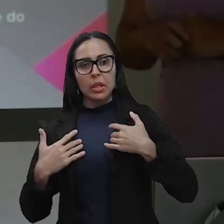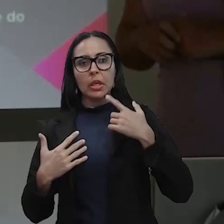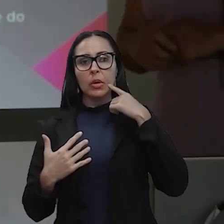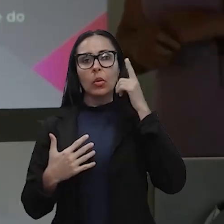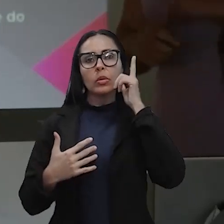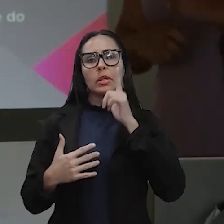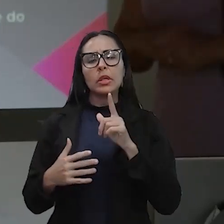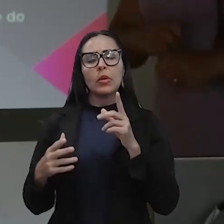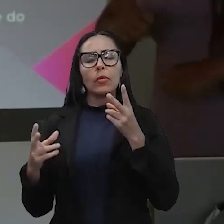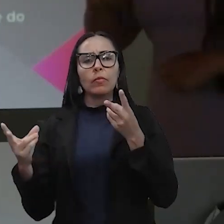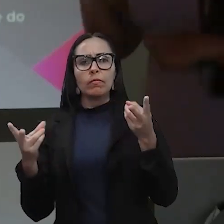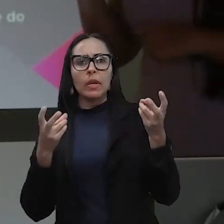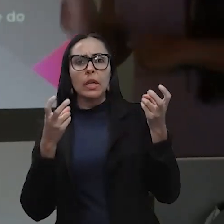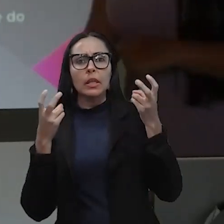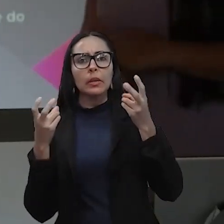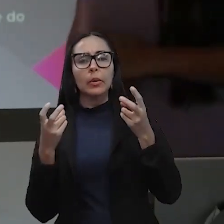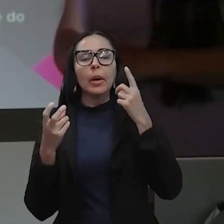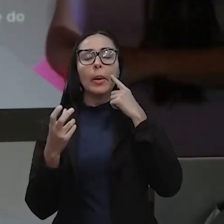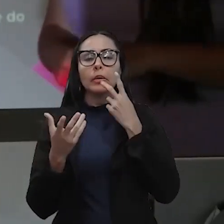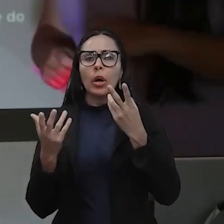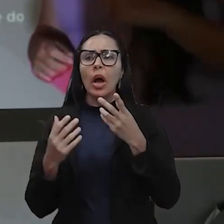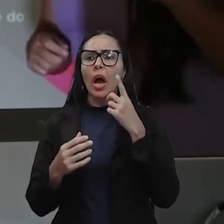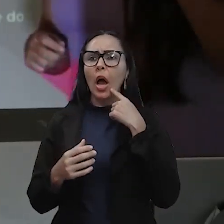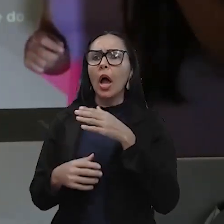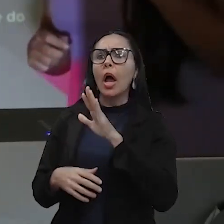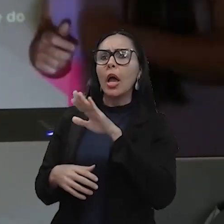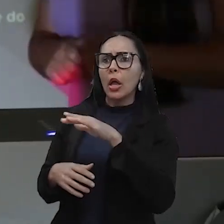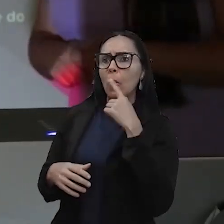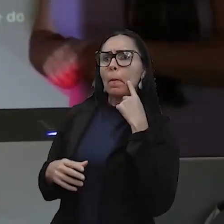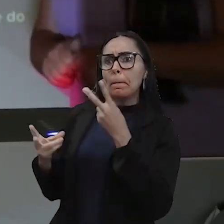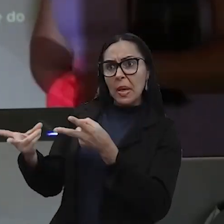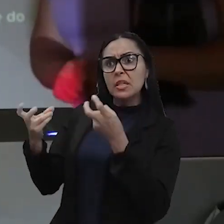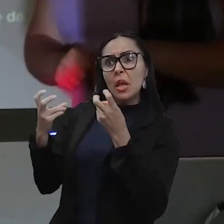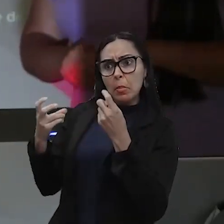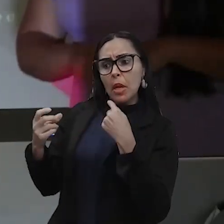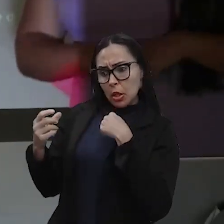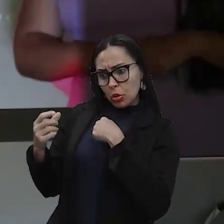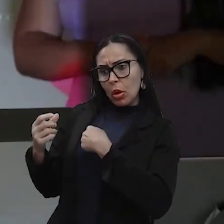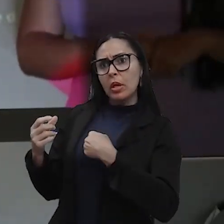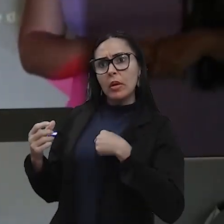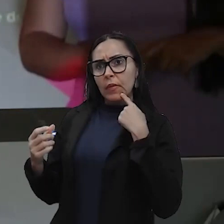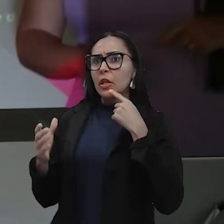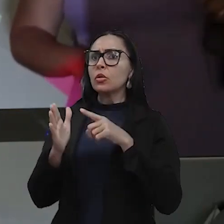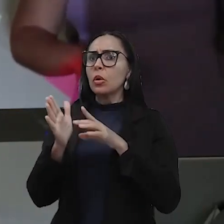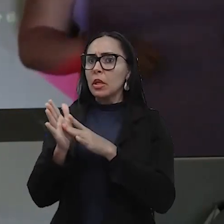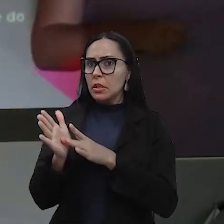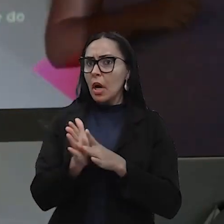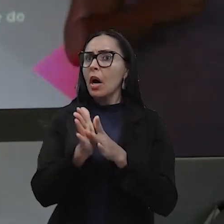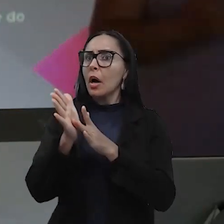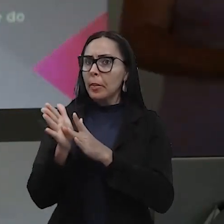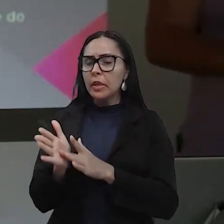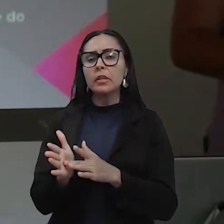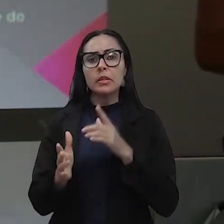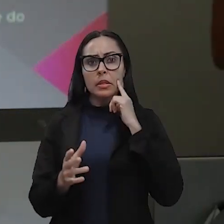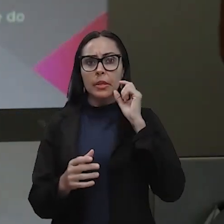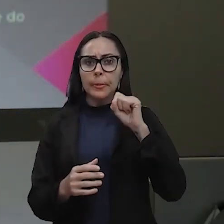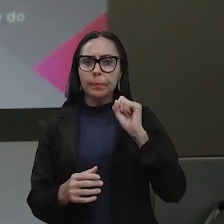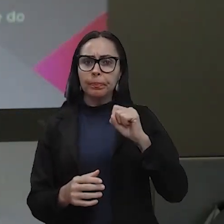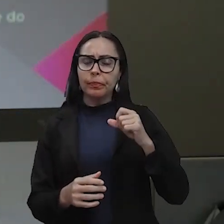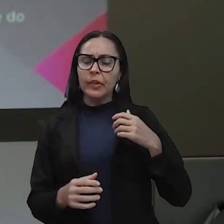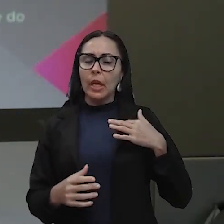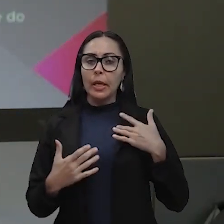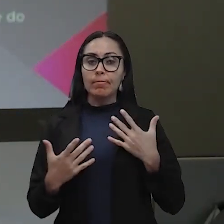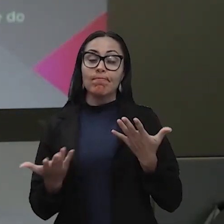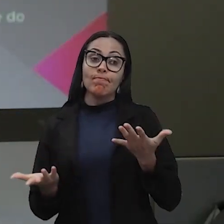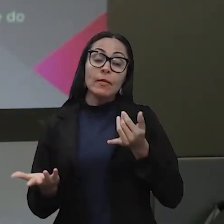dias depois e disse: doutora, eu identifiquei isso, fiz um exame clínico da mama dela. E aí, infelizmente, a